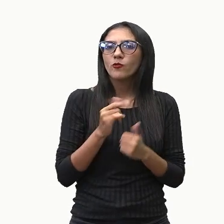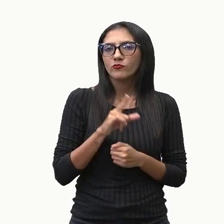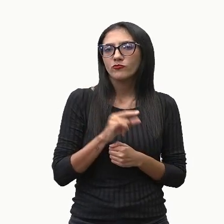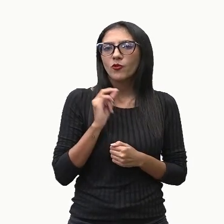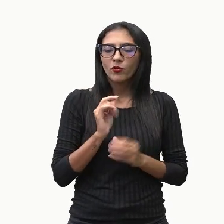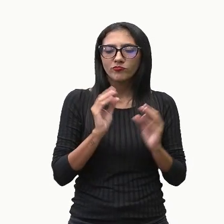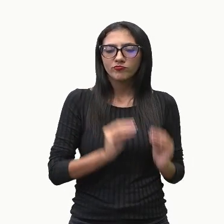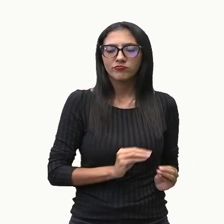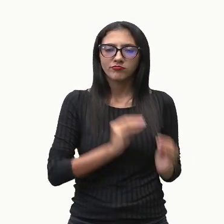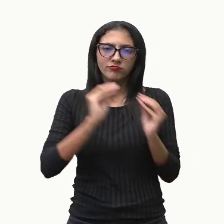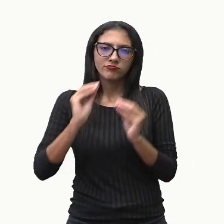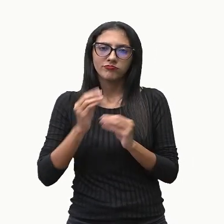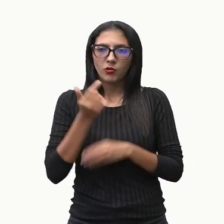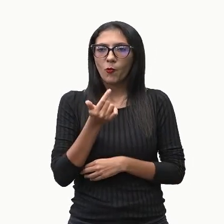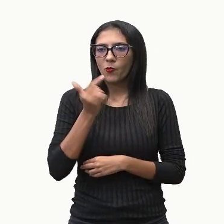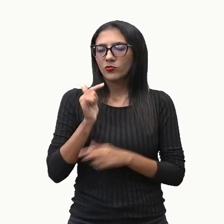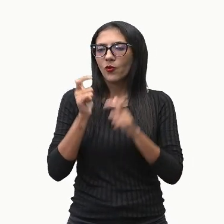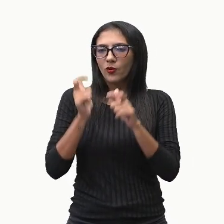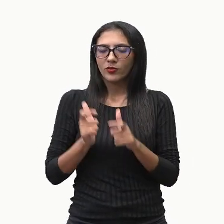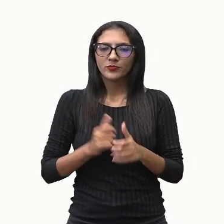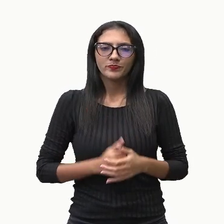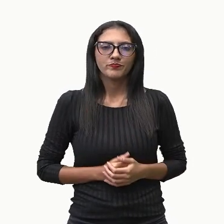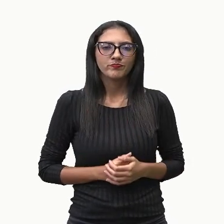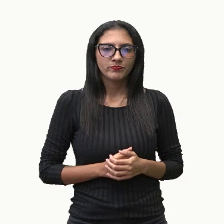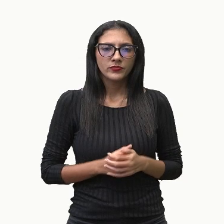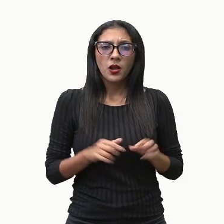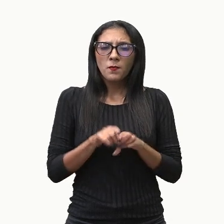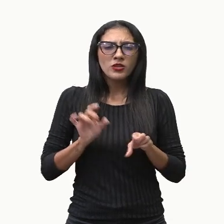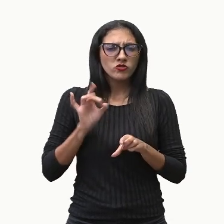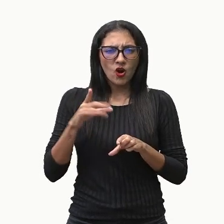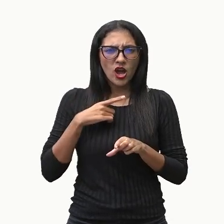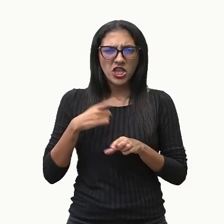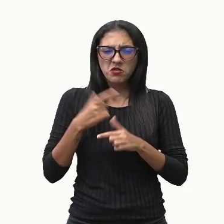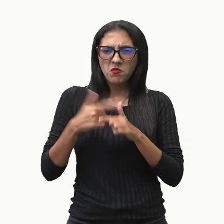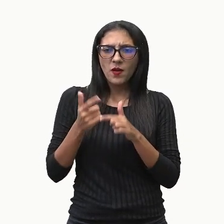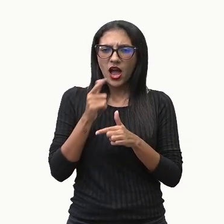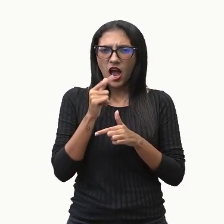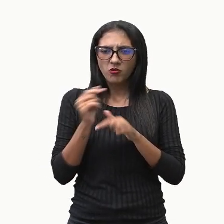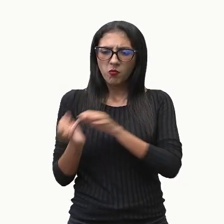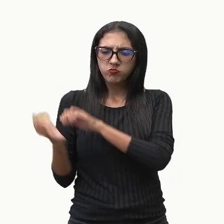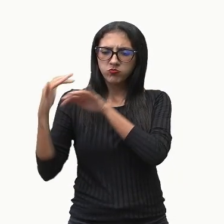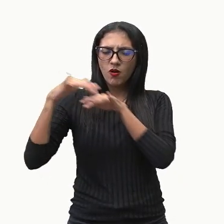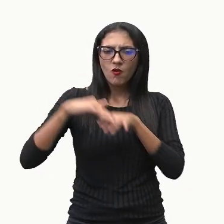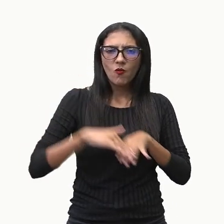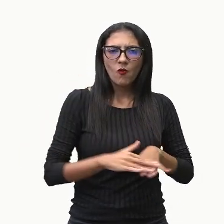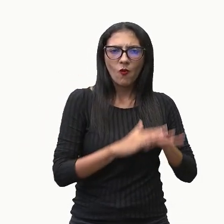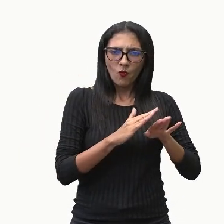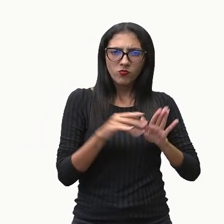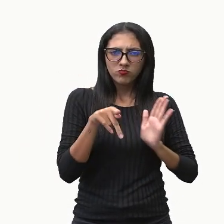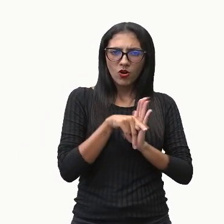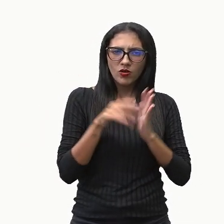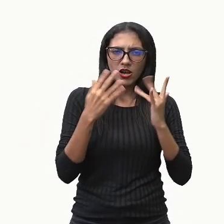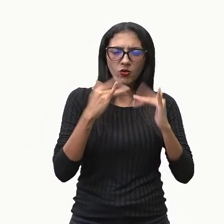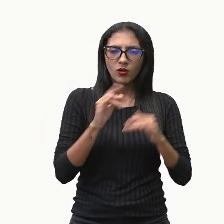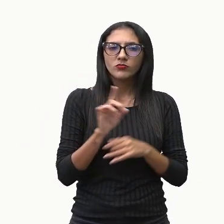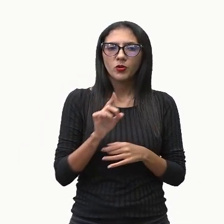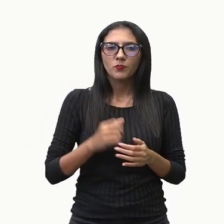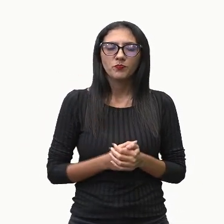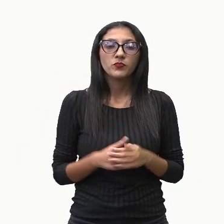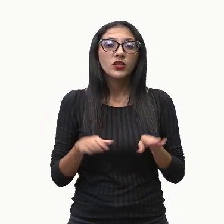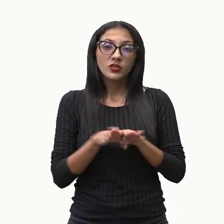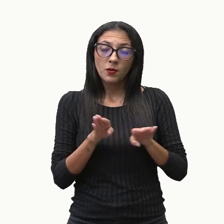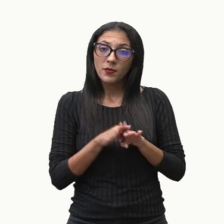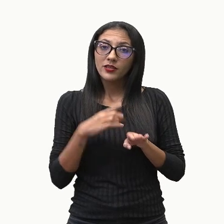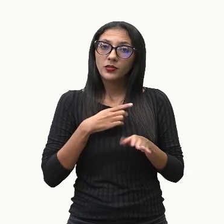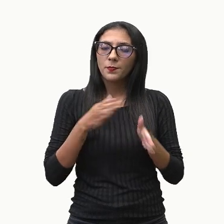habitar outros lugares. Mas não são só tsunamis, tá, que provocam essas migrações por fatores naturais. Nós temos secas,